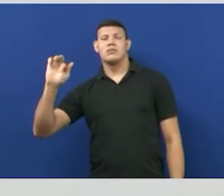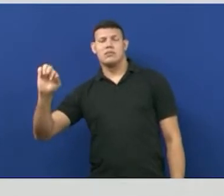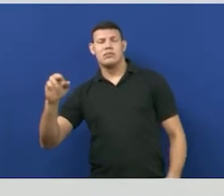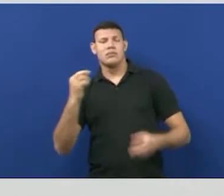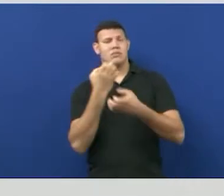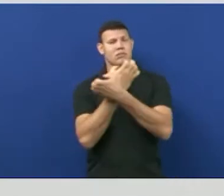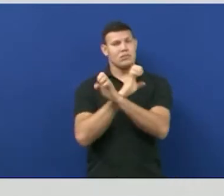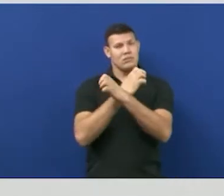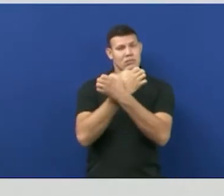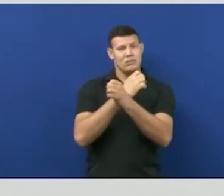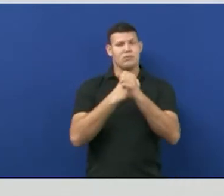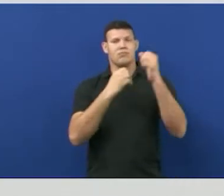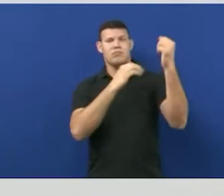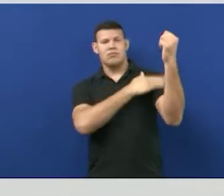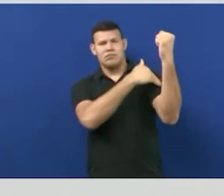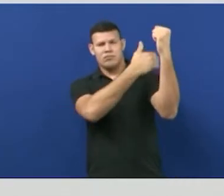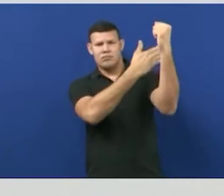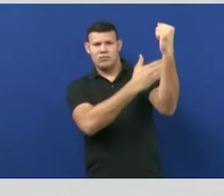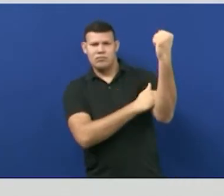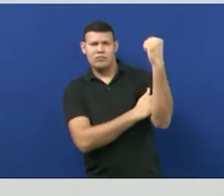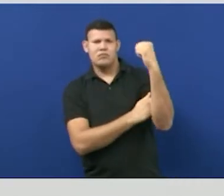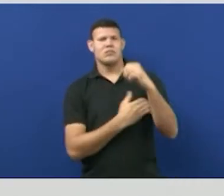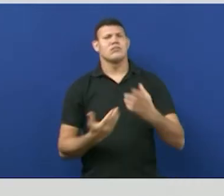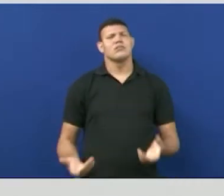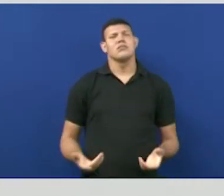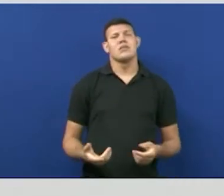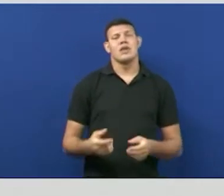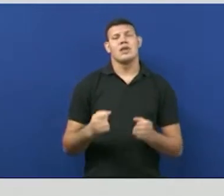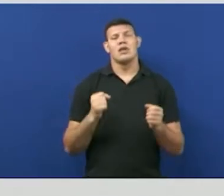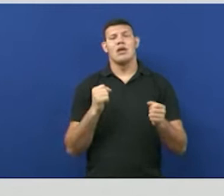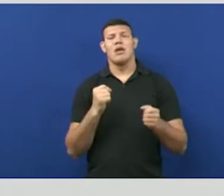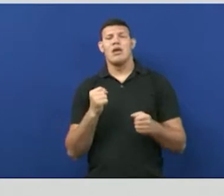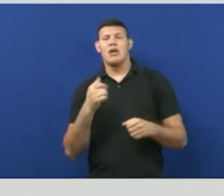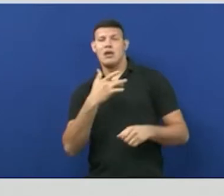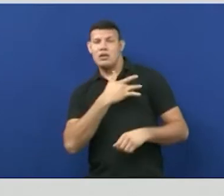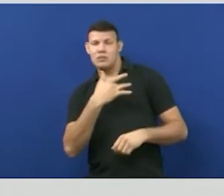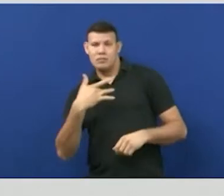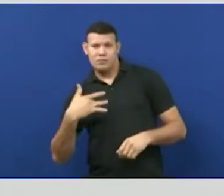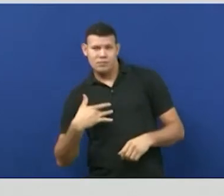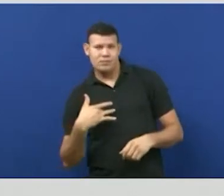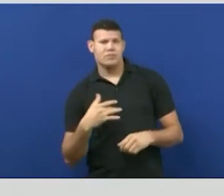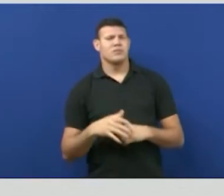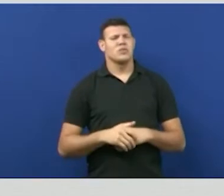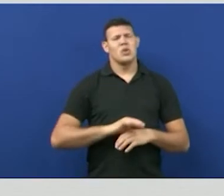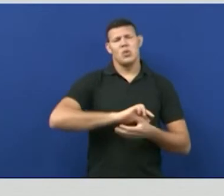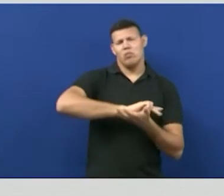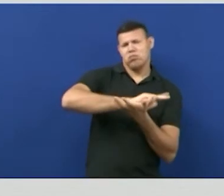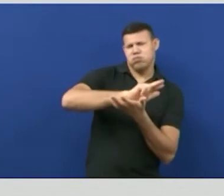esquelético, muscular, imunológico, linfático, entre outros.